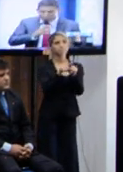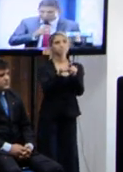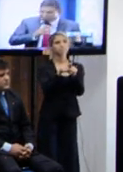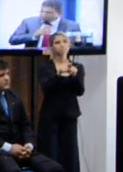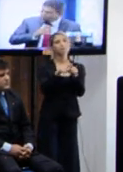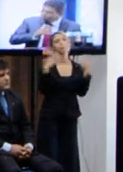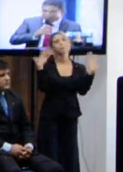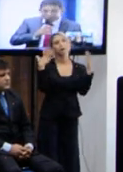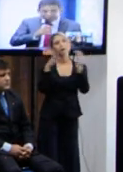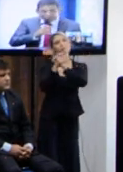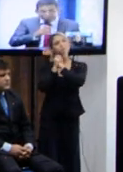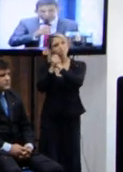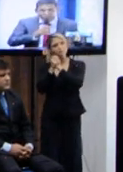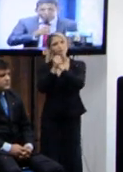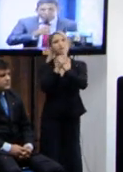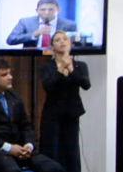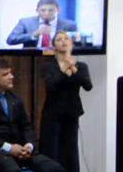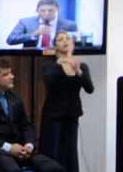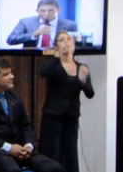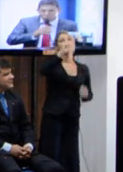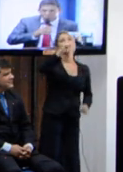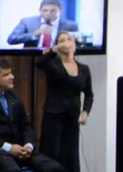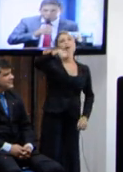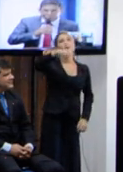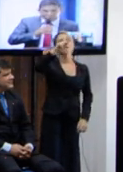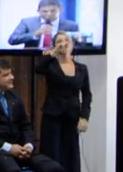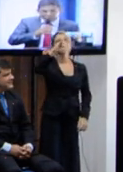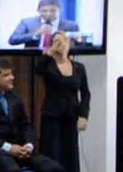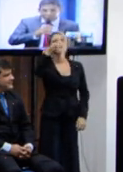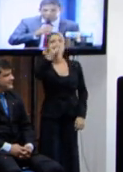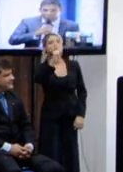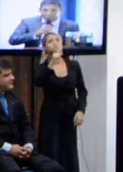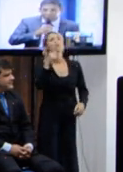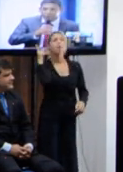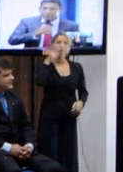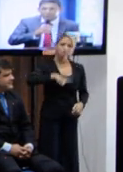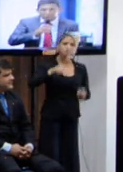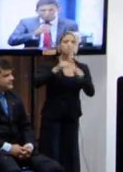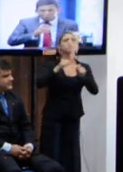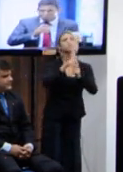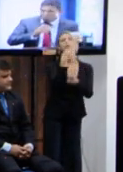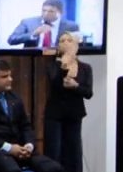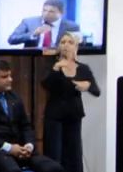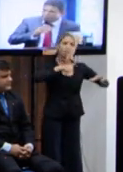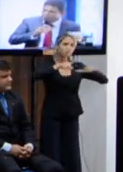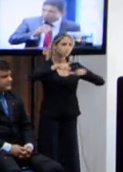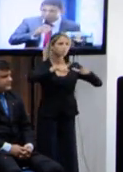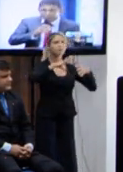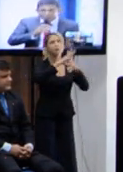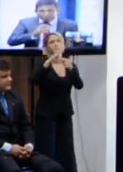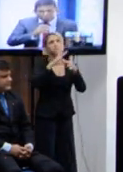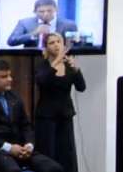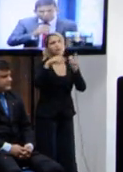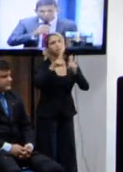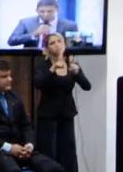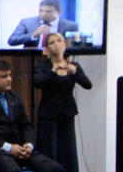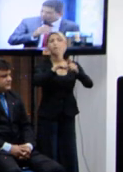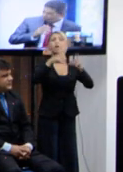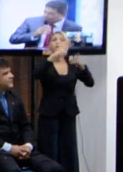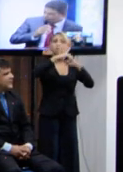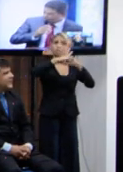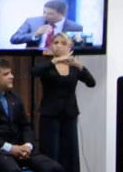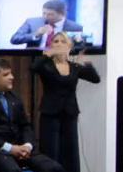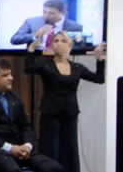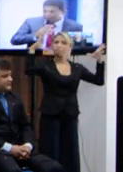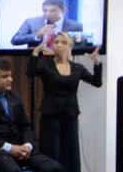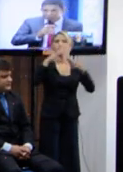nosso presidente, o Aquiles, que conduziu durante 2 anos essa Câmara com harmonia, com democracia.